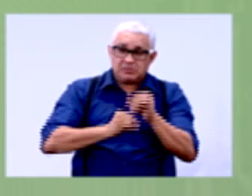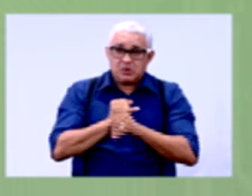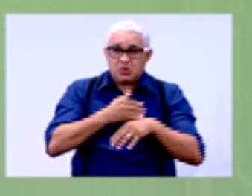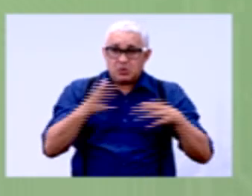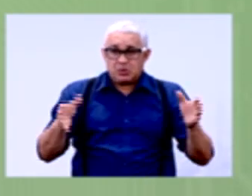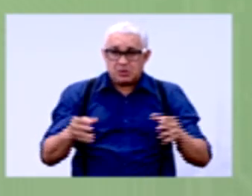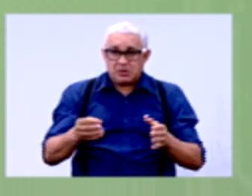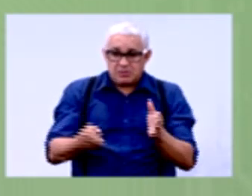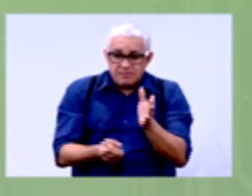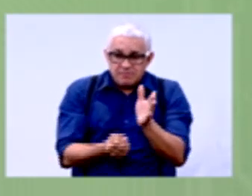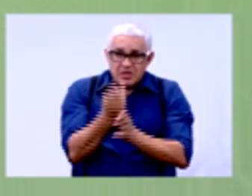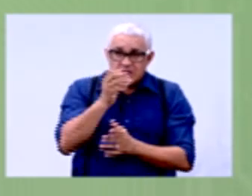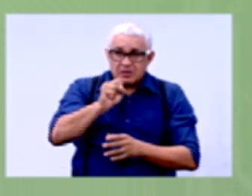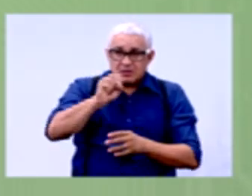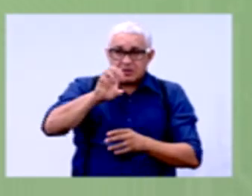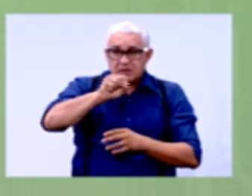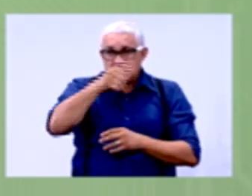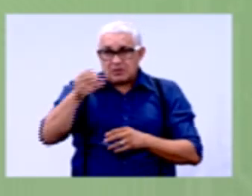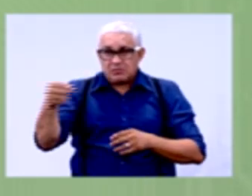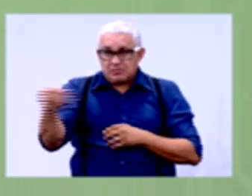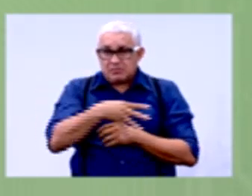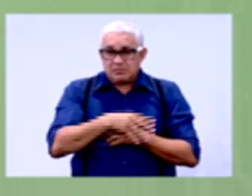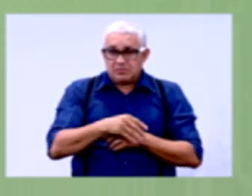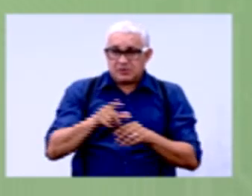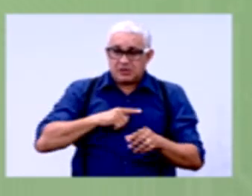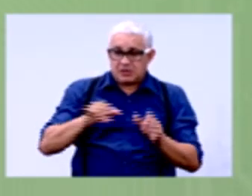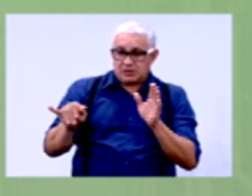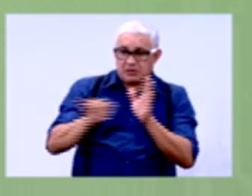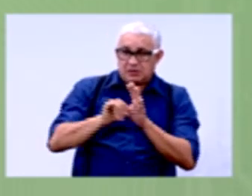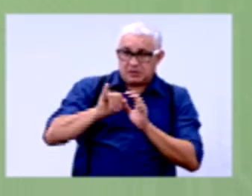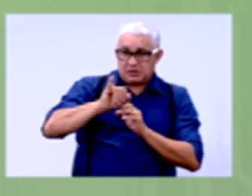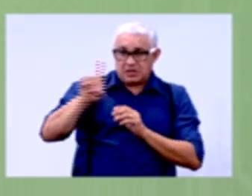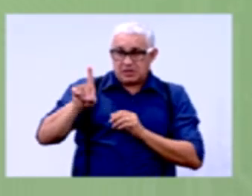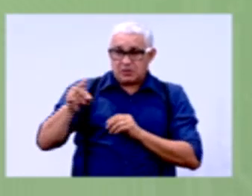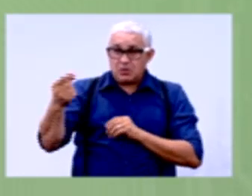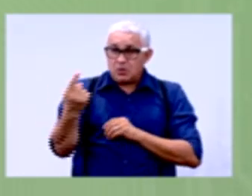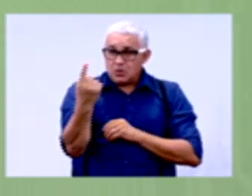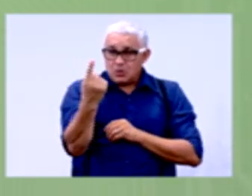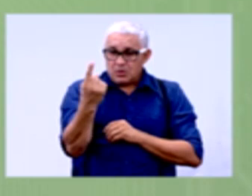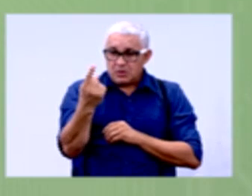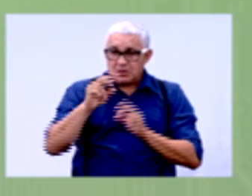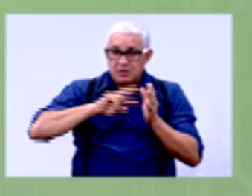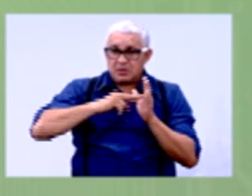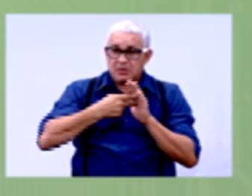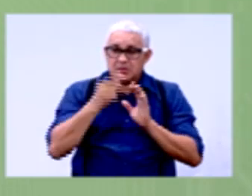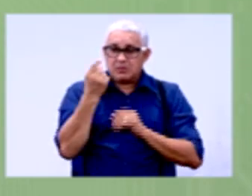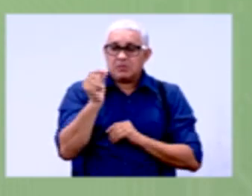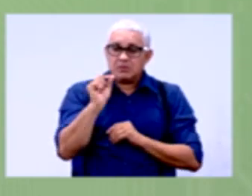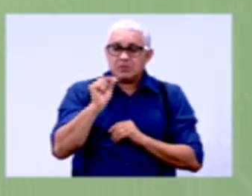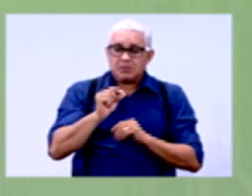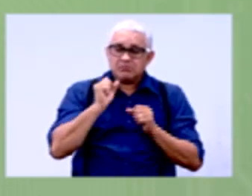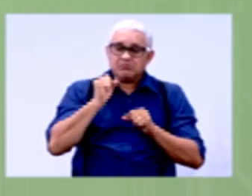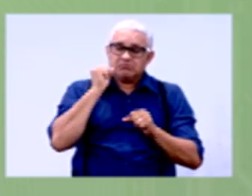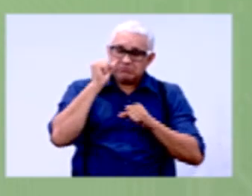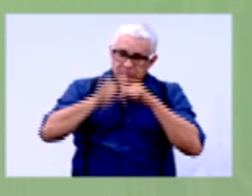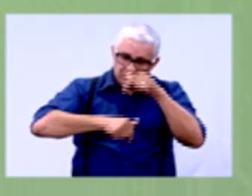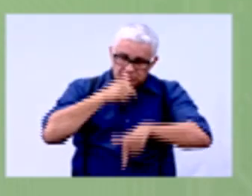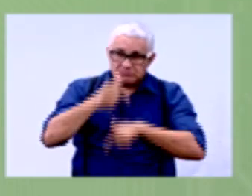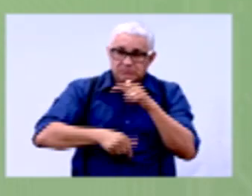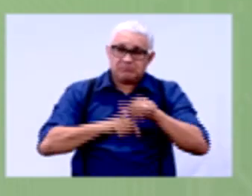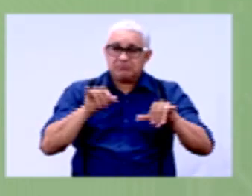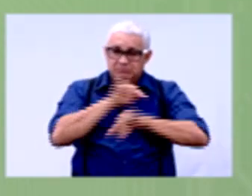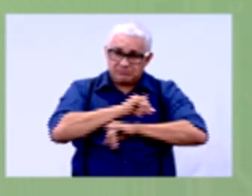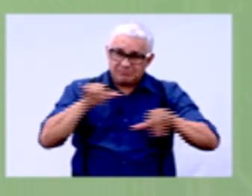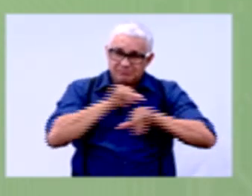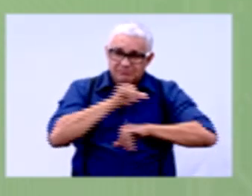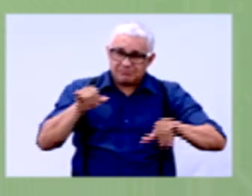cria-se uma sessão, né, nova com um identificador único. Isso significa o quê? Que a gente pode trabalhar com as